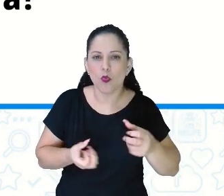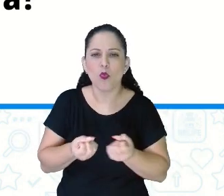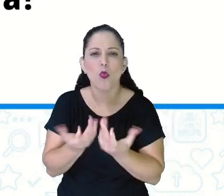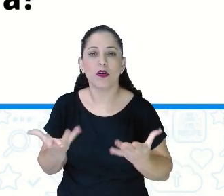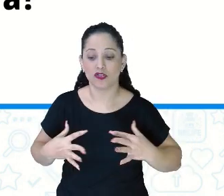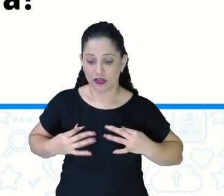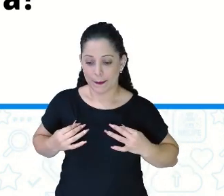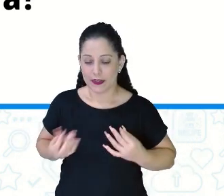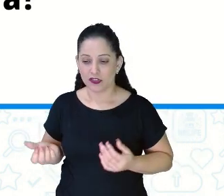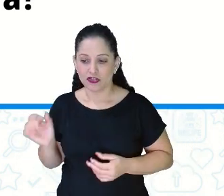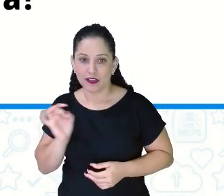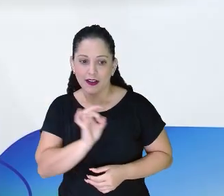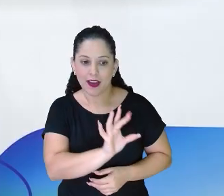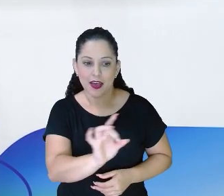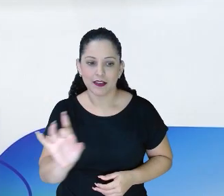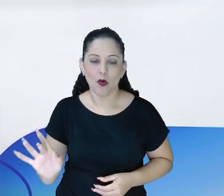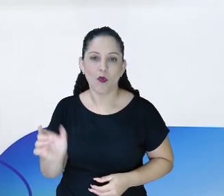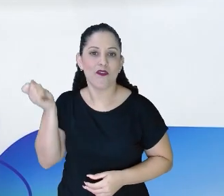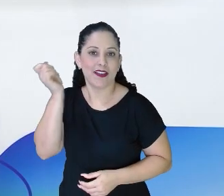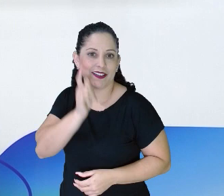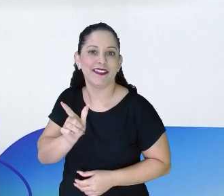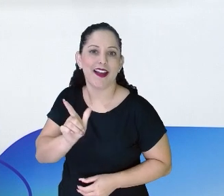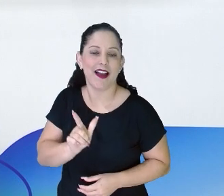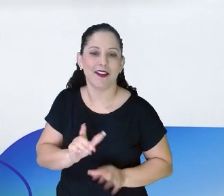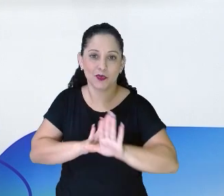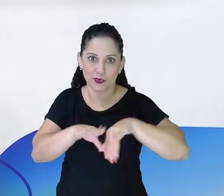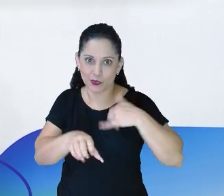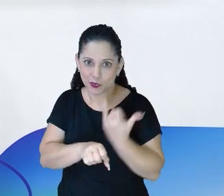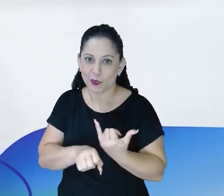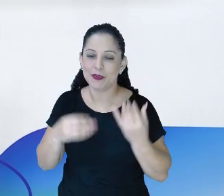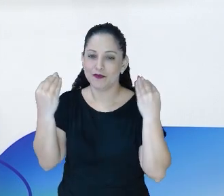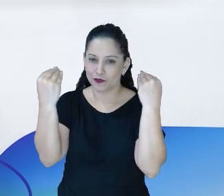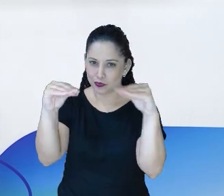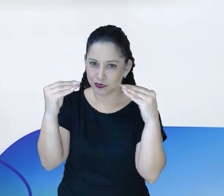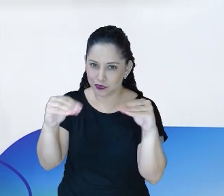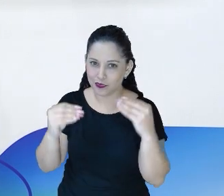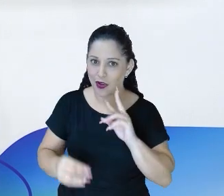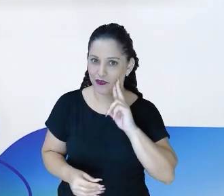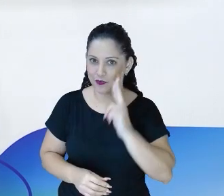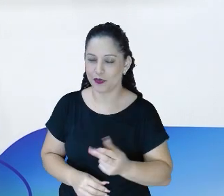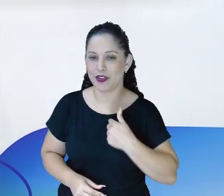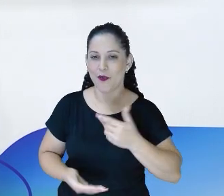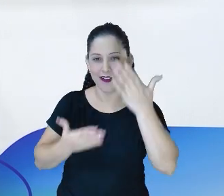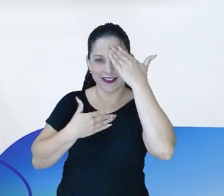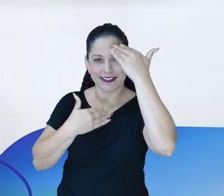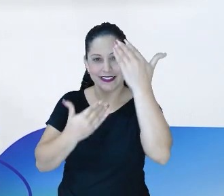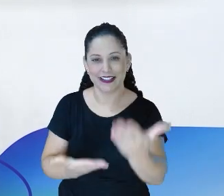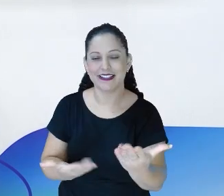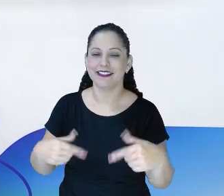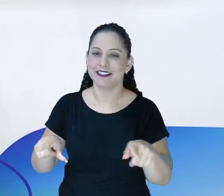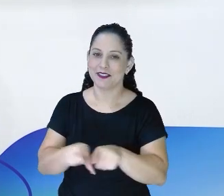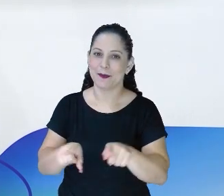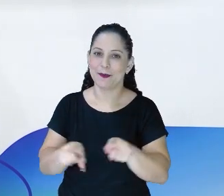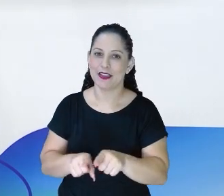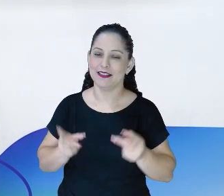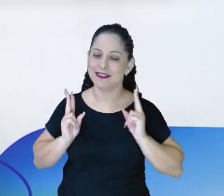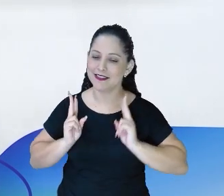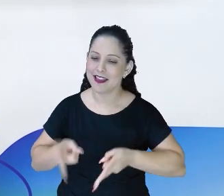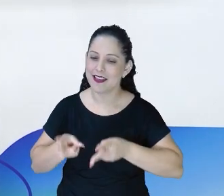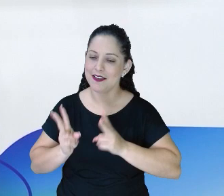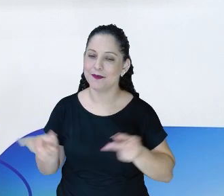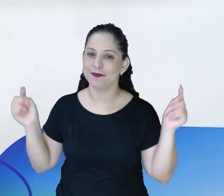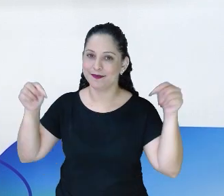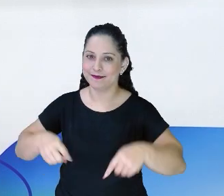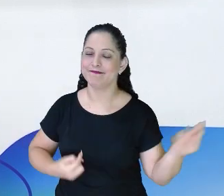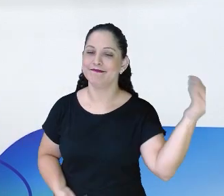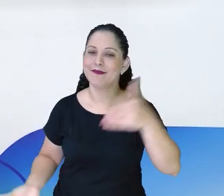irmão ganhará? Responde para mim lá no YouTube. Eu já aproveito para te agradecer por estar comigo sempre,